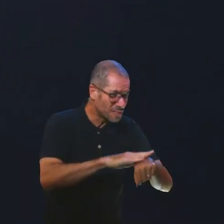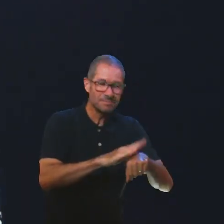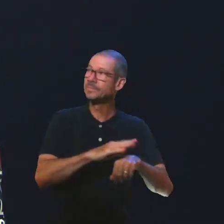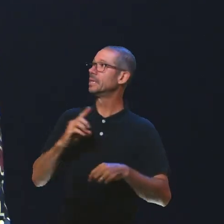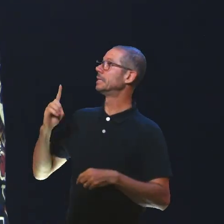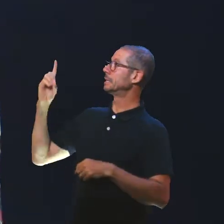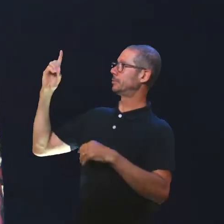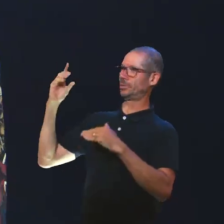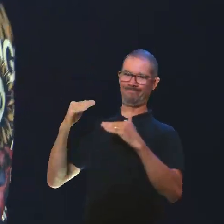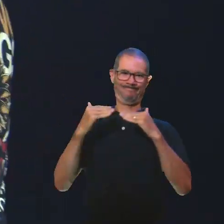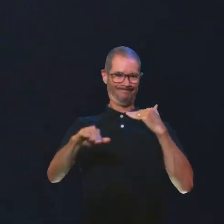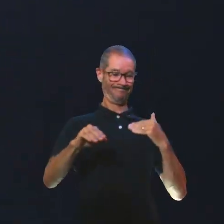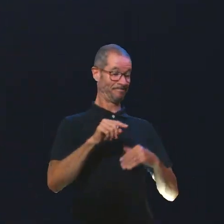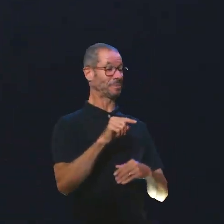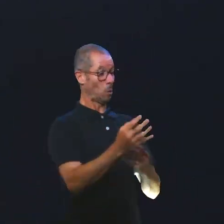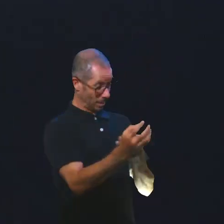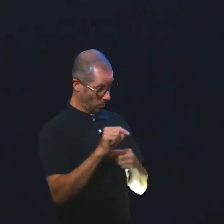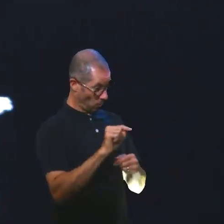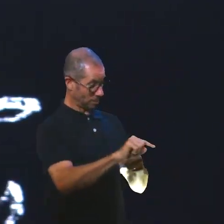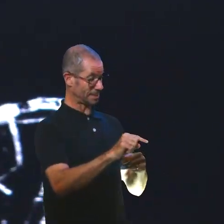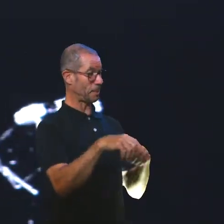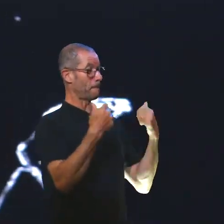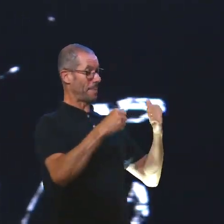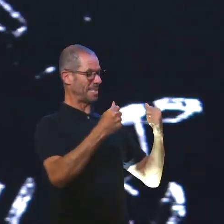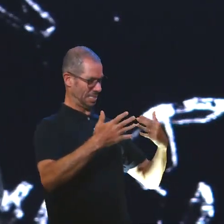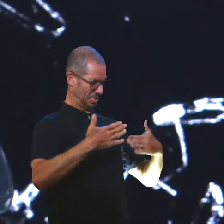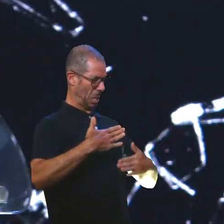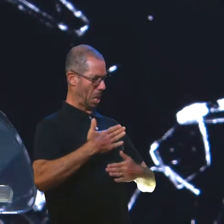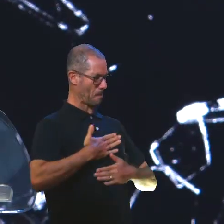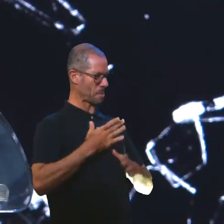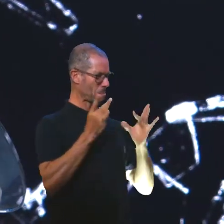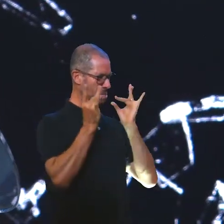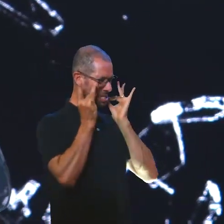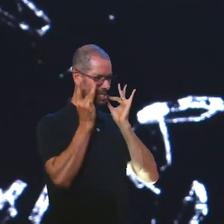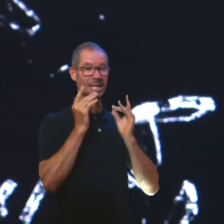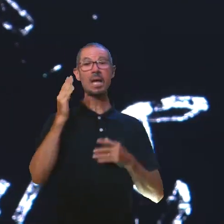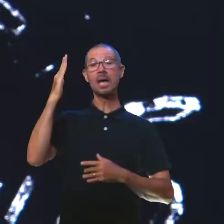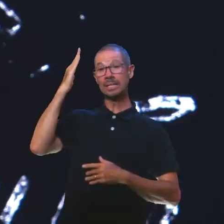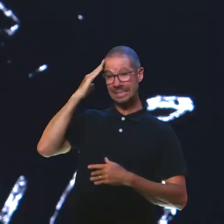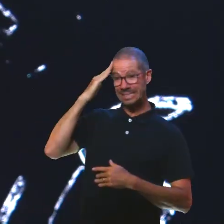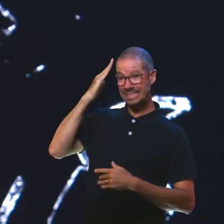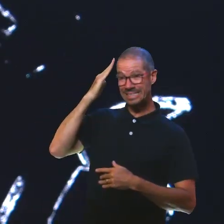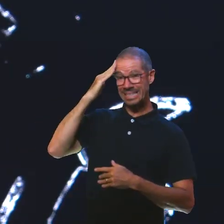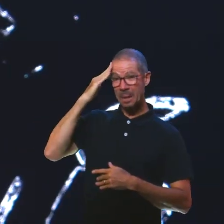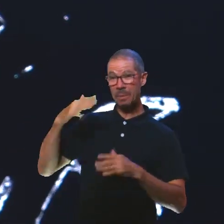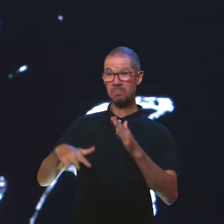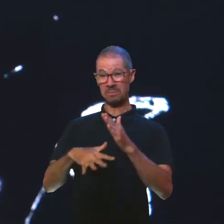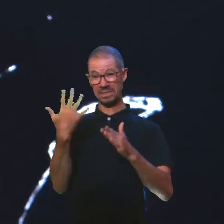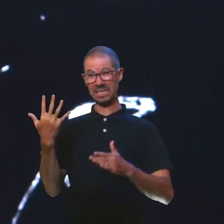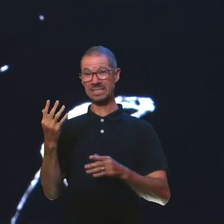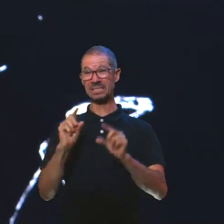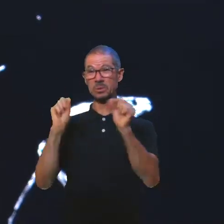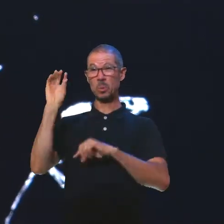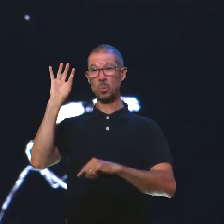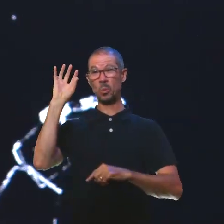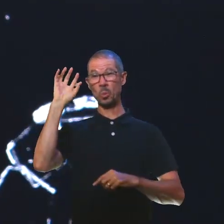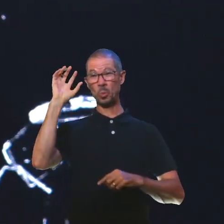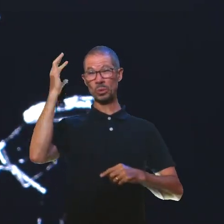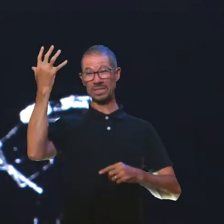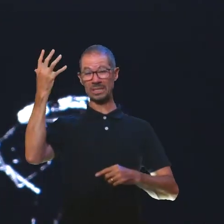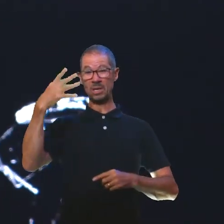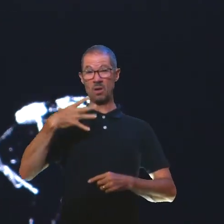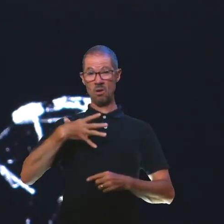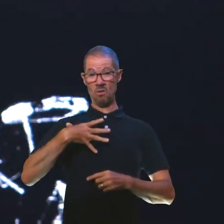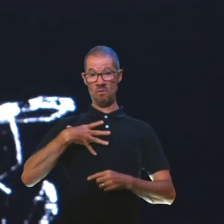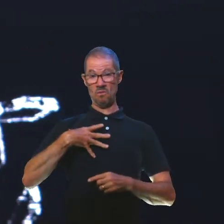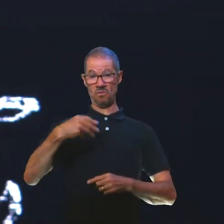quero que eu faça. Que você faça, eu quero que você dependa da minha presença. E sabe, isso é muitas vezes o que acontecia com o